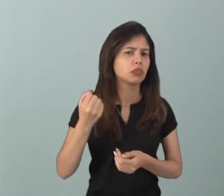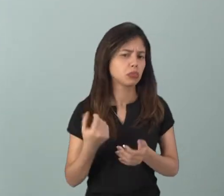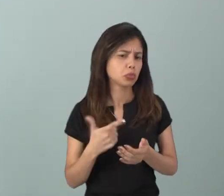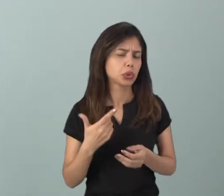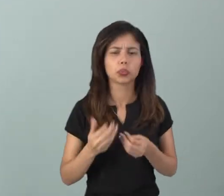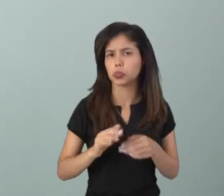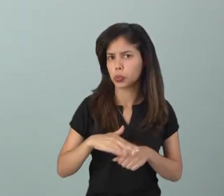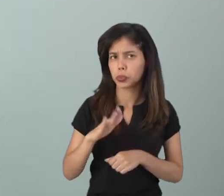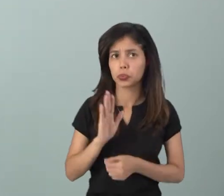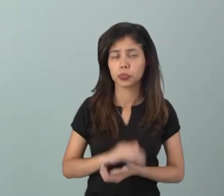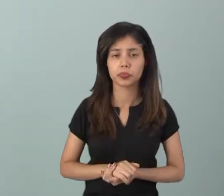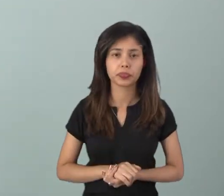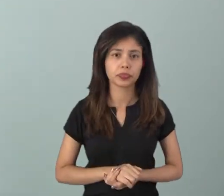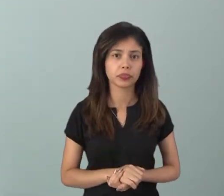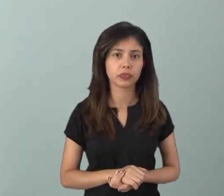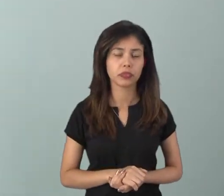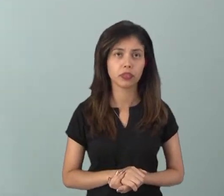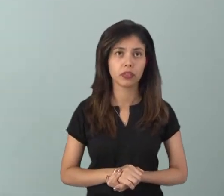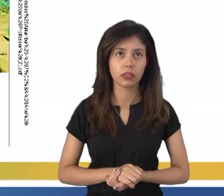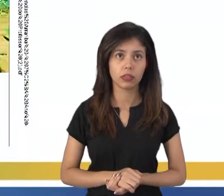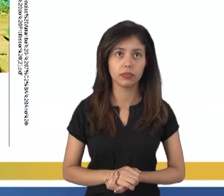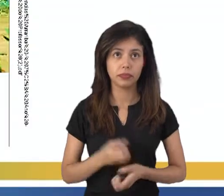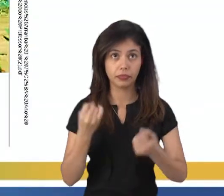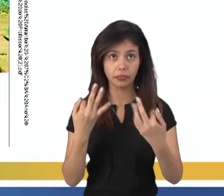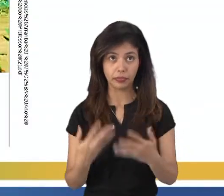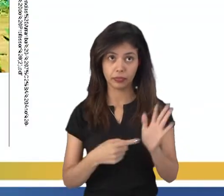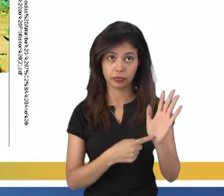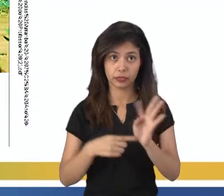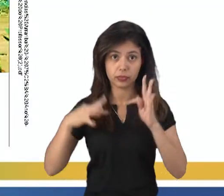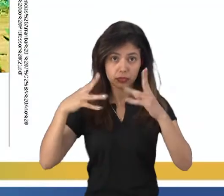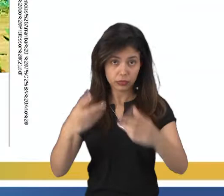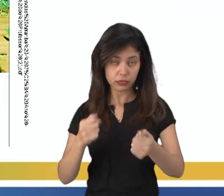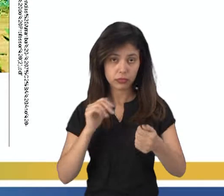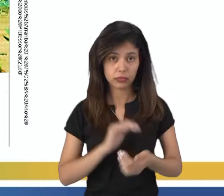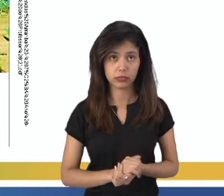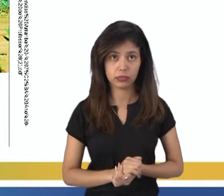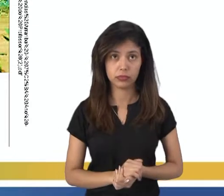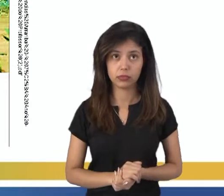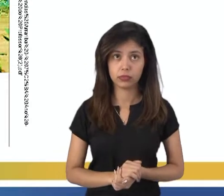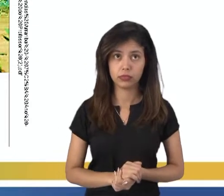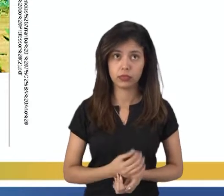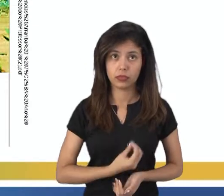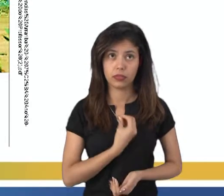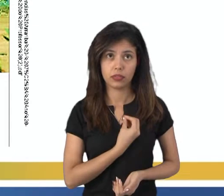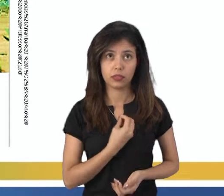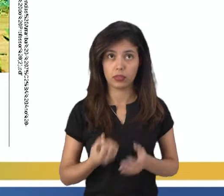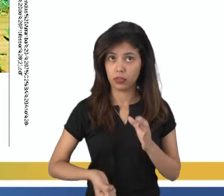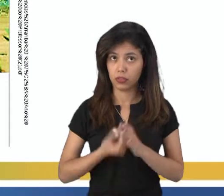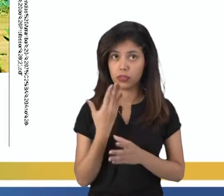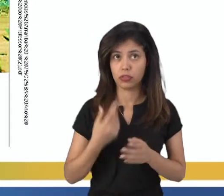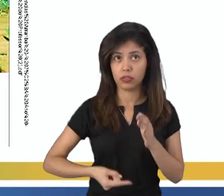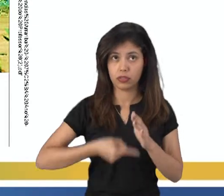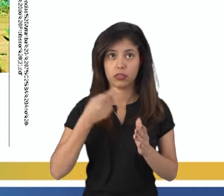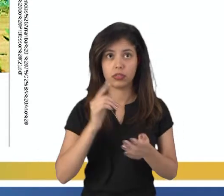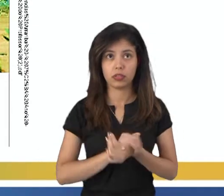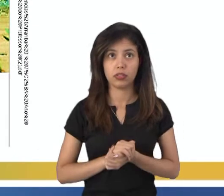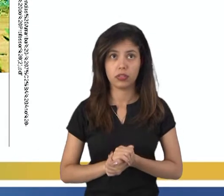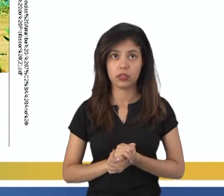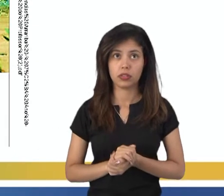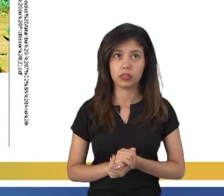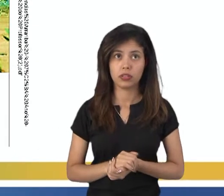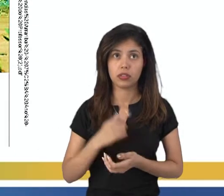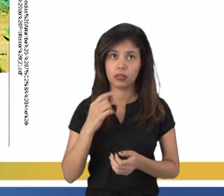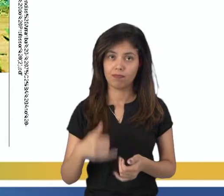mais. Então, evidências indicam, que toda a diversidade de formas de vida originou-se dos primeiros seres vivos que